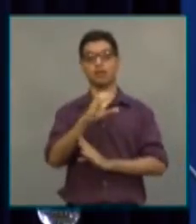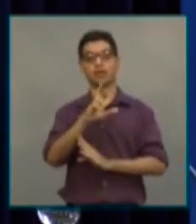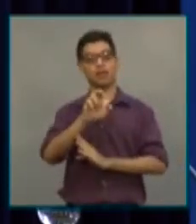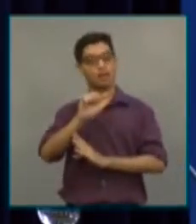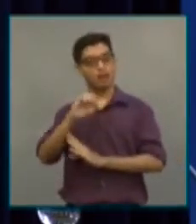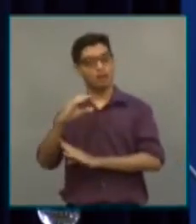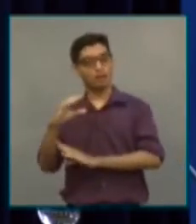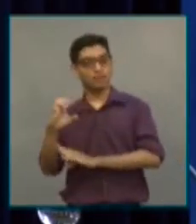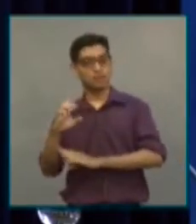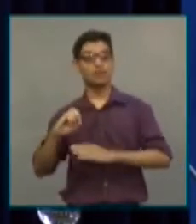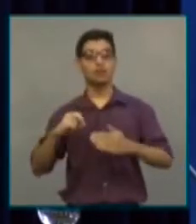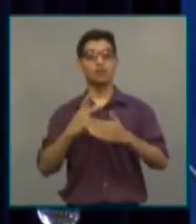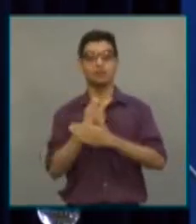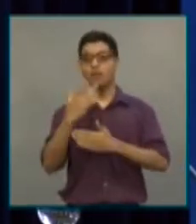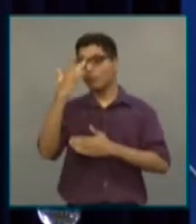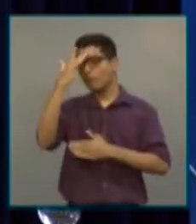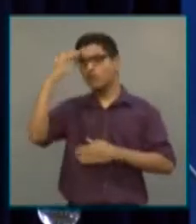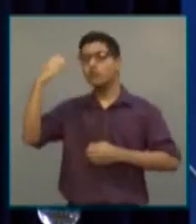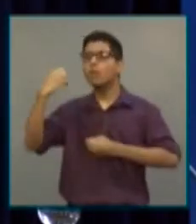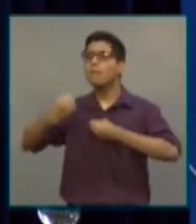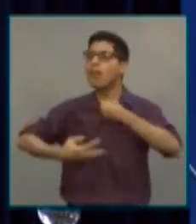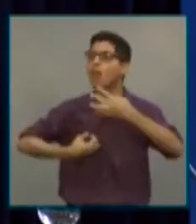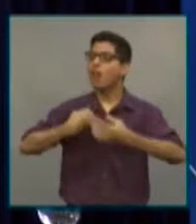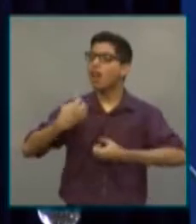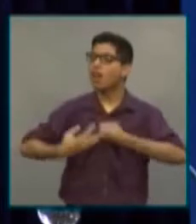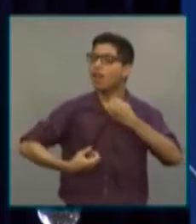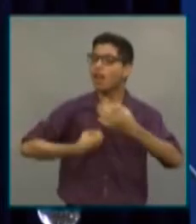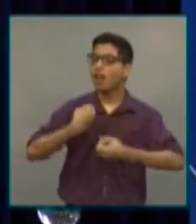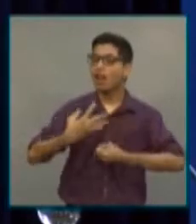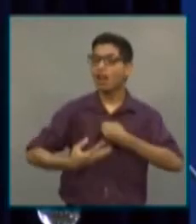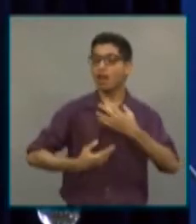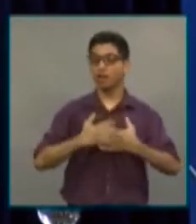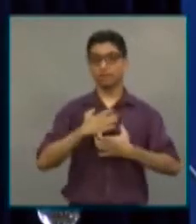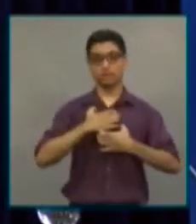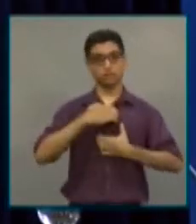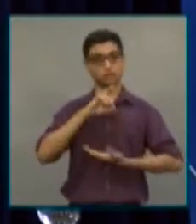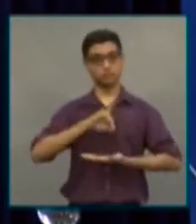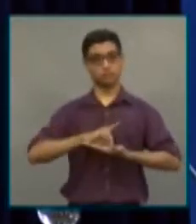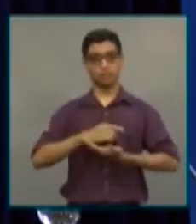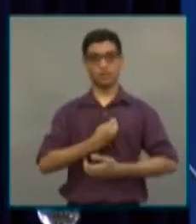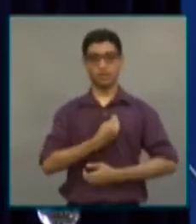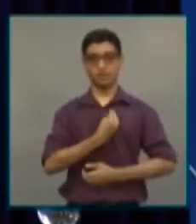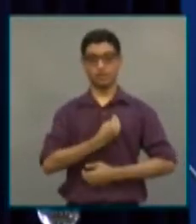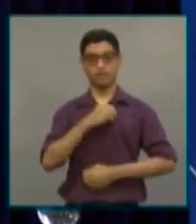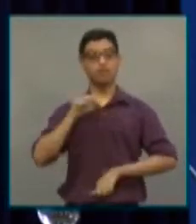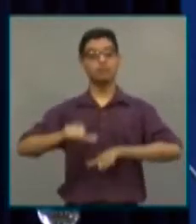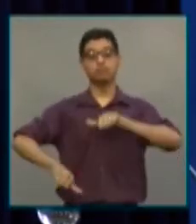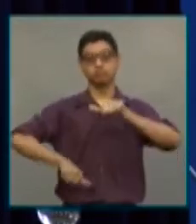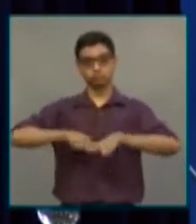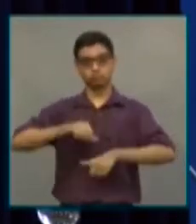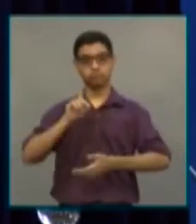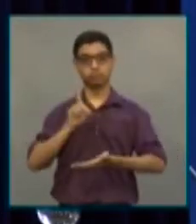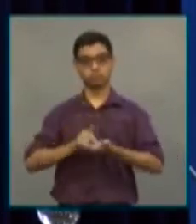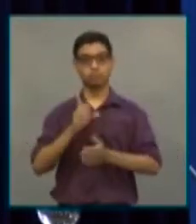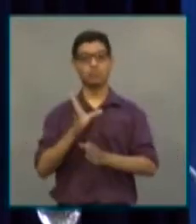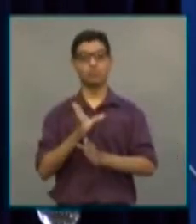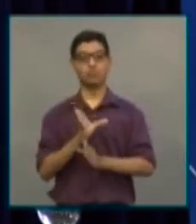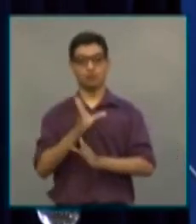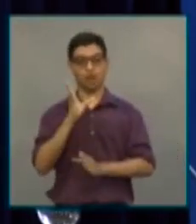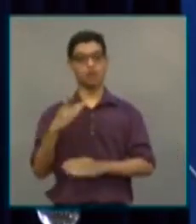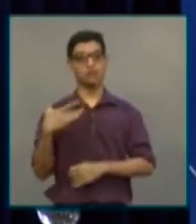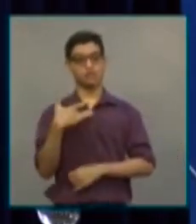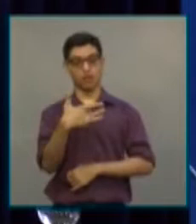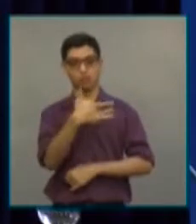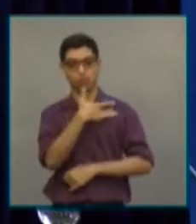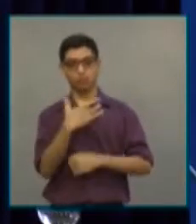depoimentos de pessoas que tiveram a vida transformada pelo nosso trabalho, pelo plano de saúde, pelo serviço